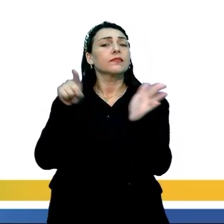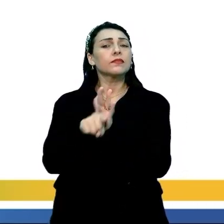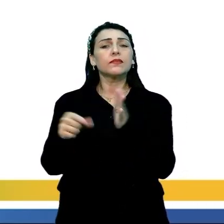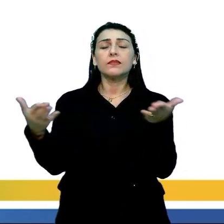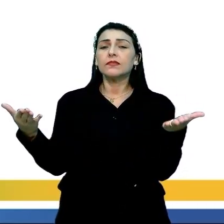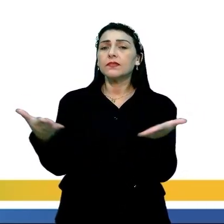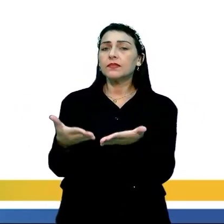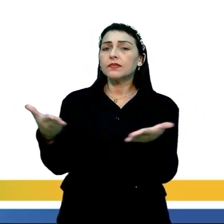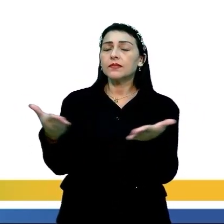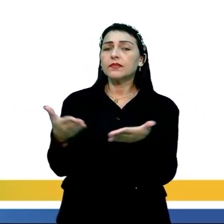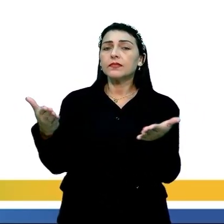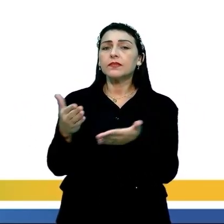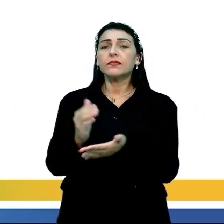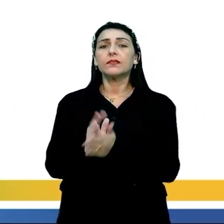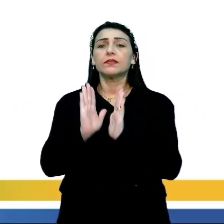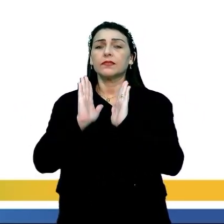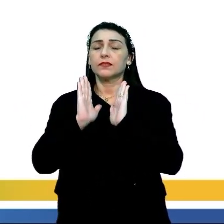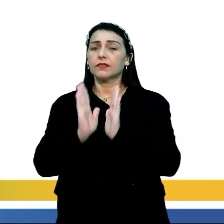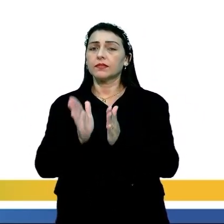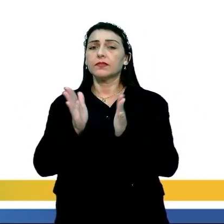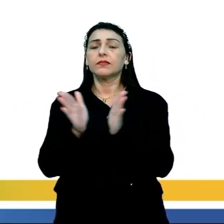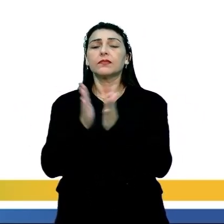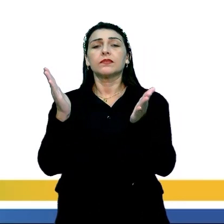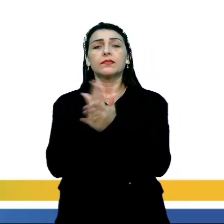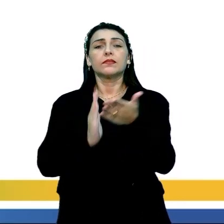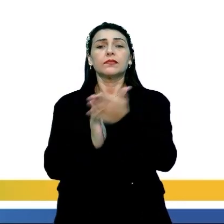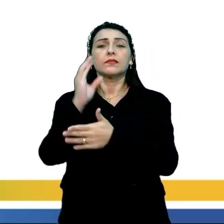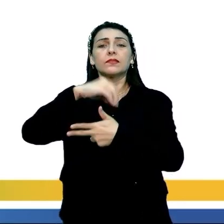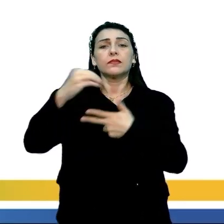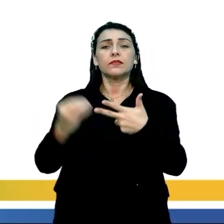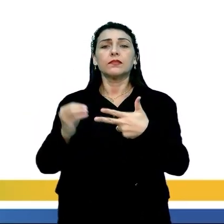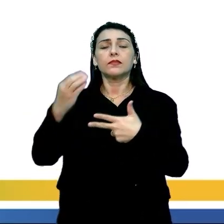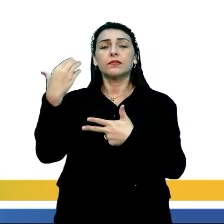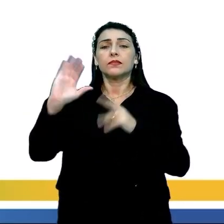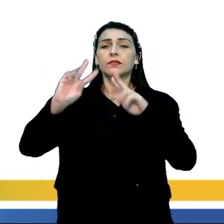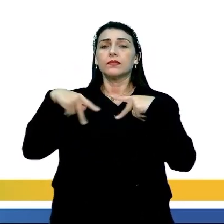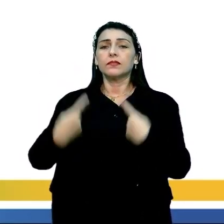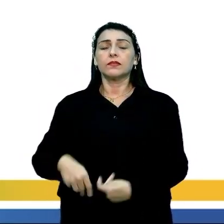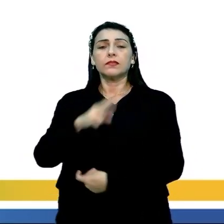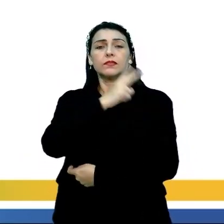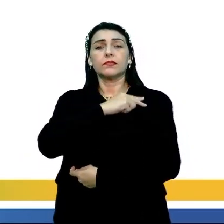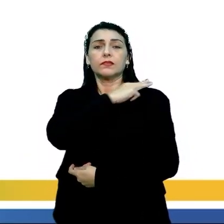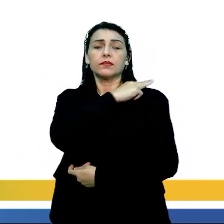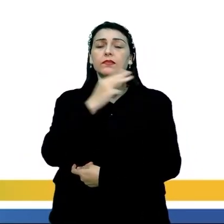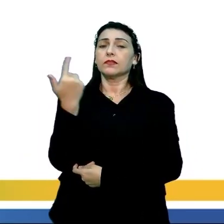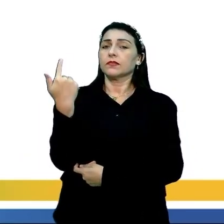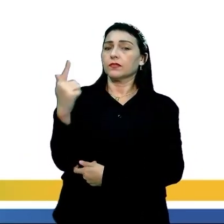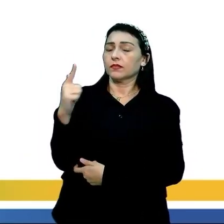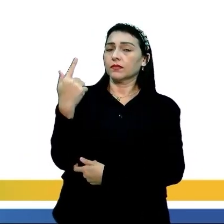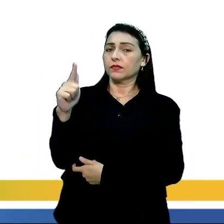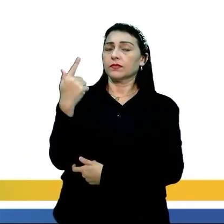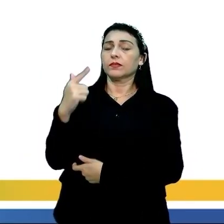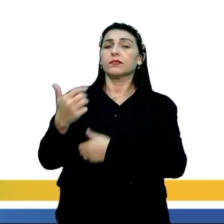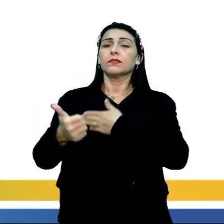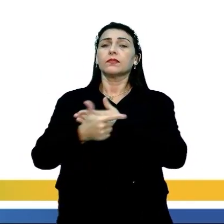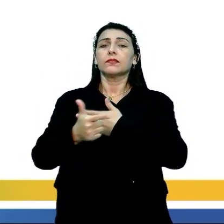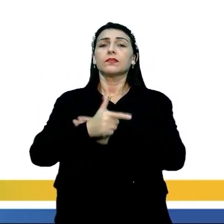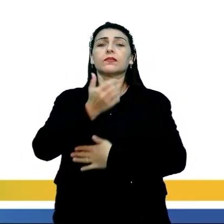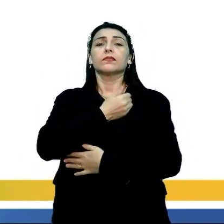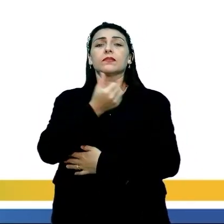de hoje. Como eu já disse, livro à prova Enem, Ciências Humanas, segundo ano, Geografia, lá na